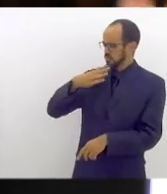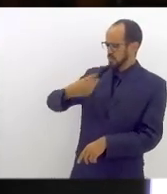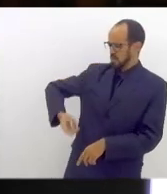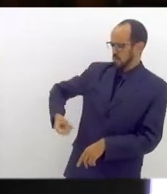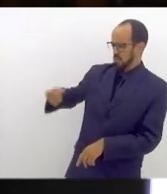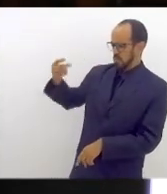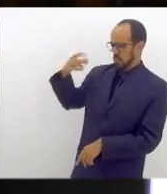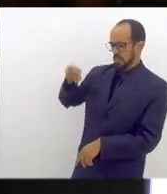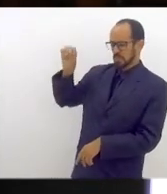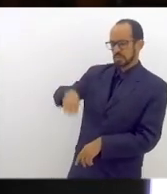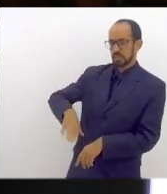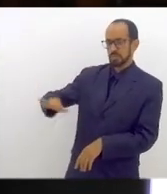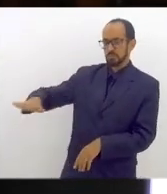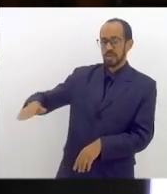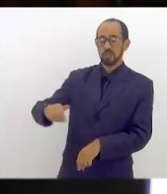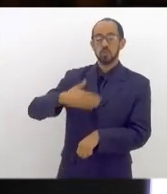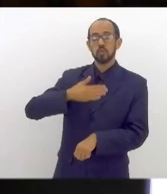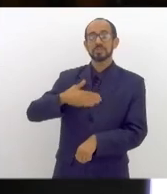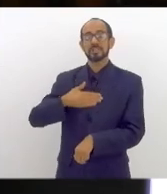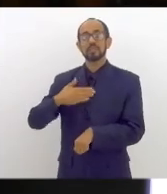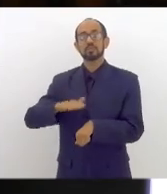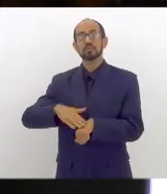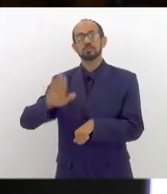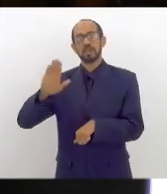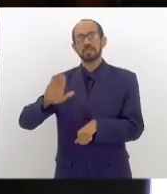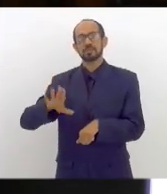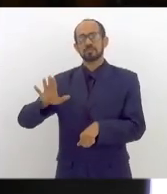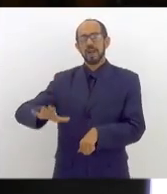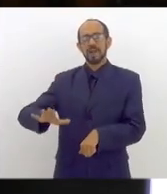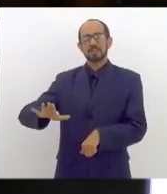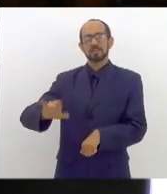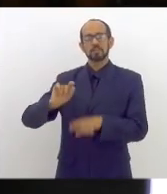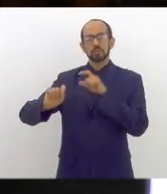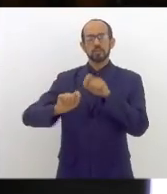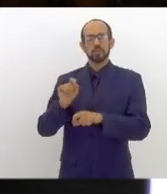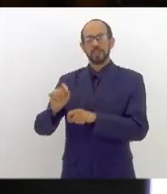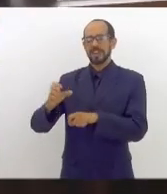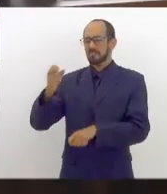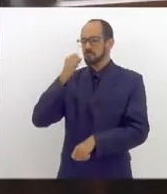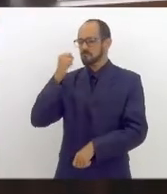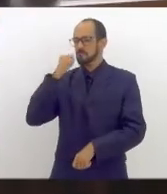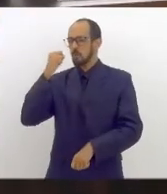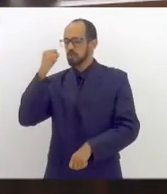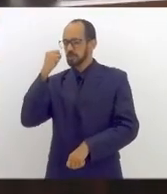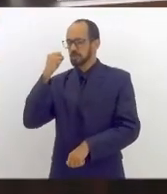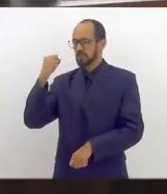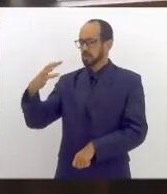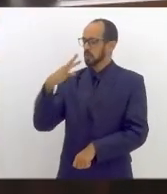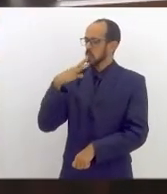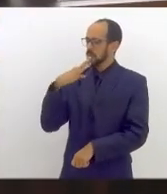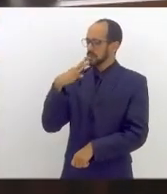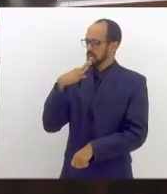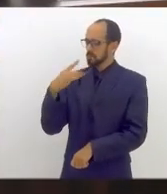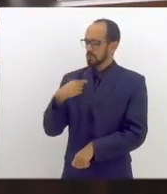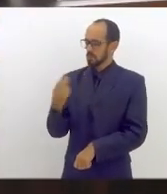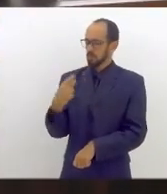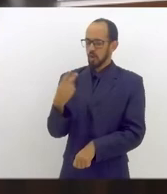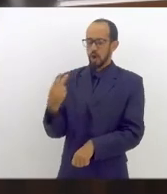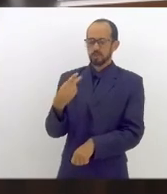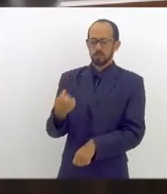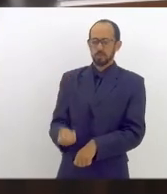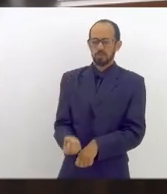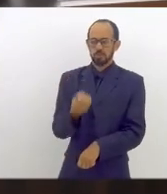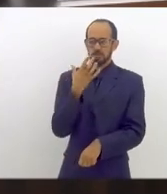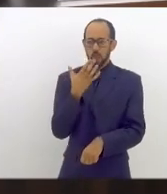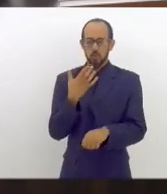tanto tempo quanto eu gostaria mas a intensidade do conhecimento fez nascer para grande amizade e eu não poderia de